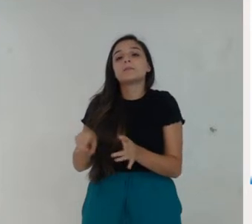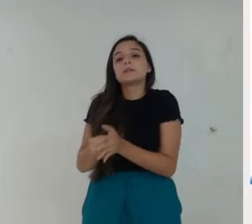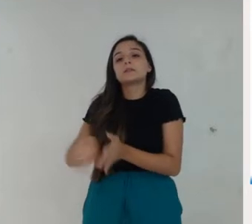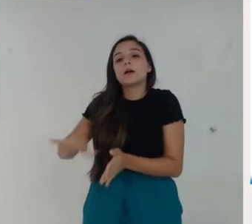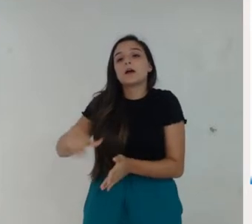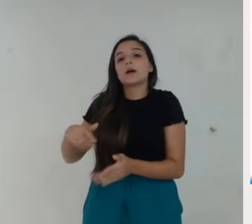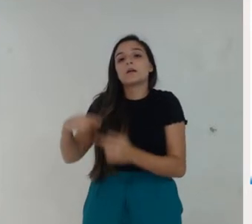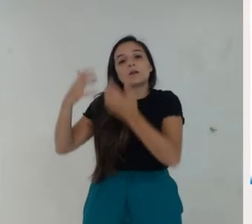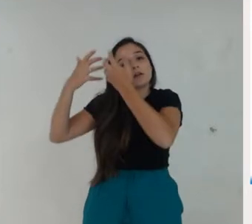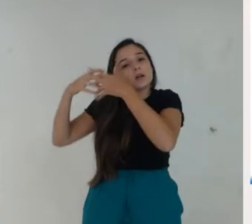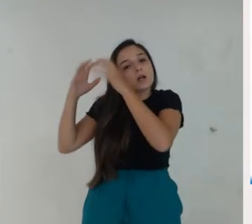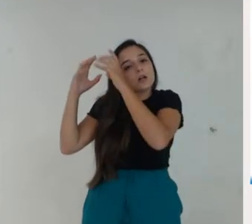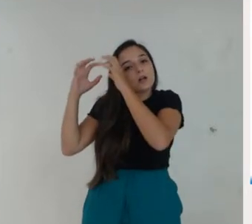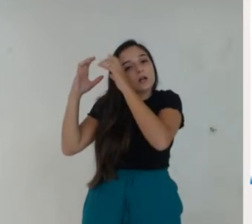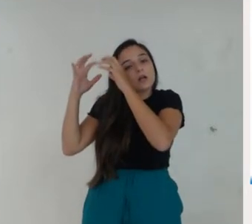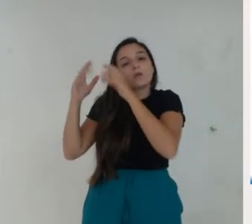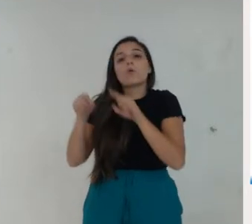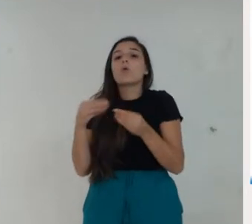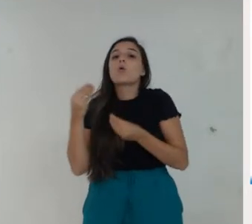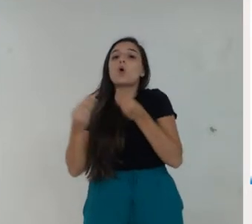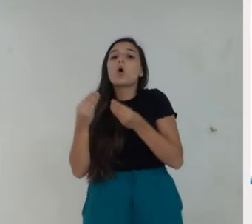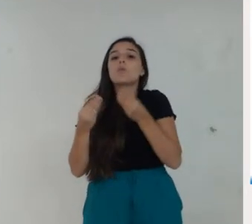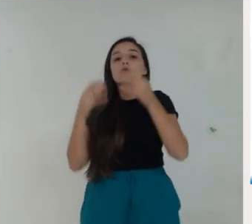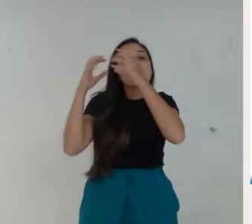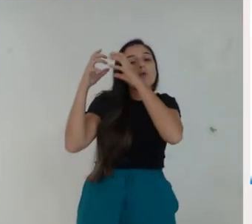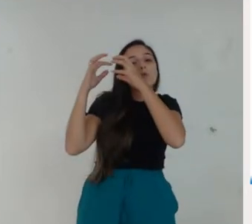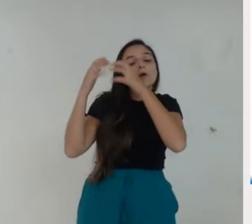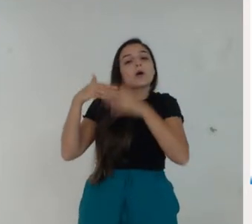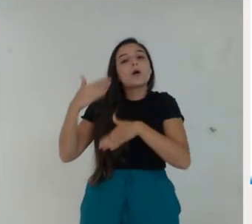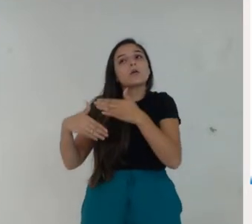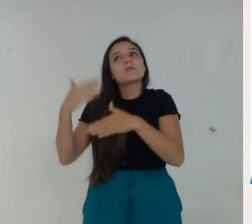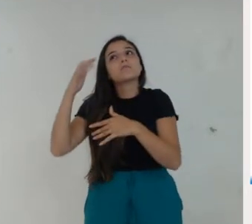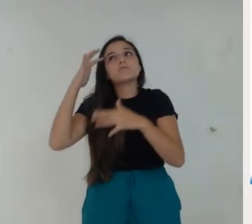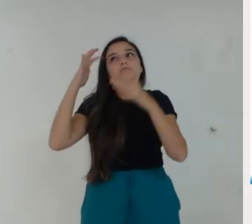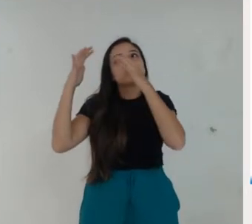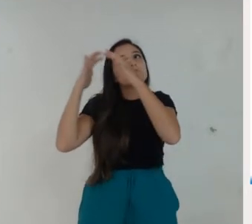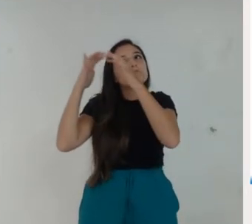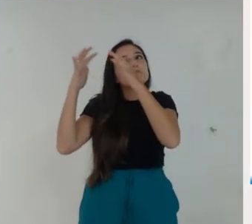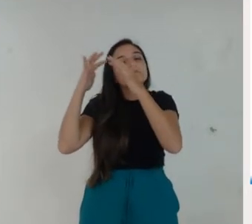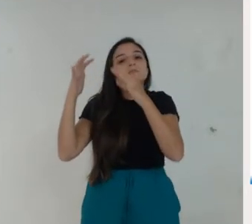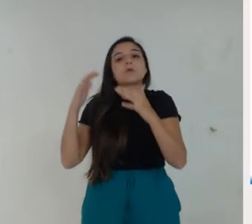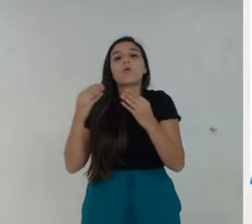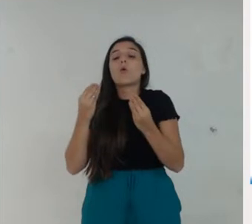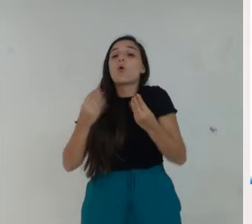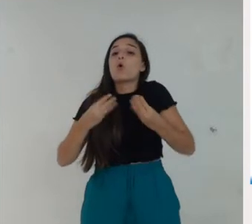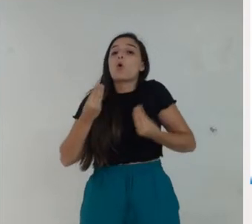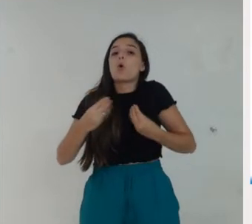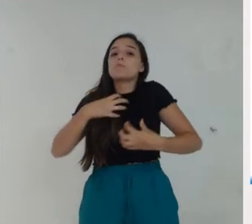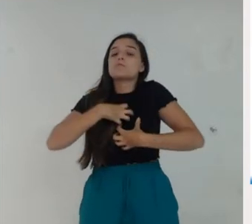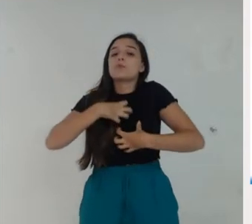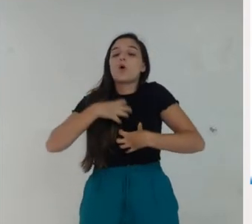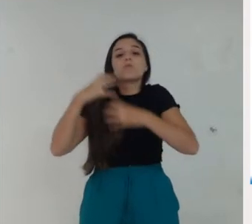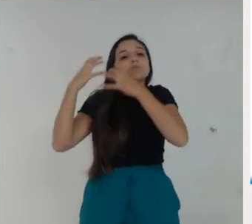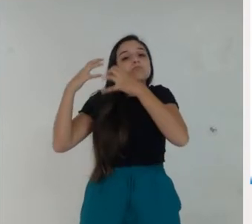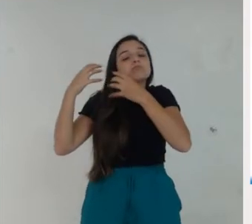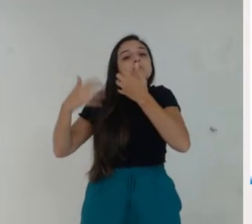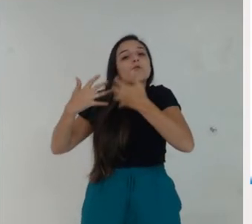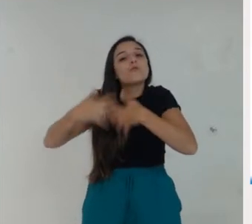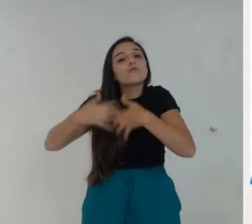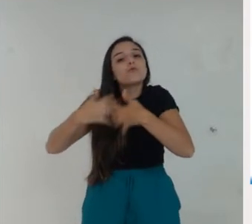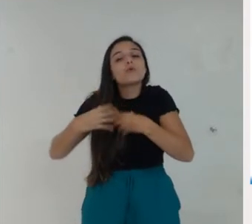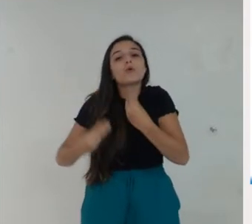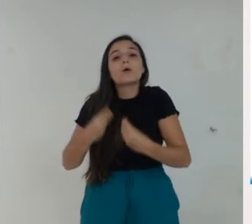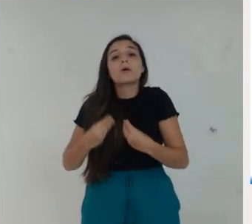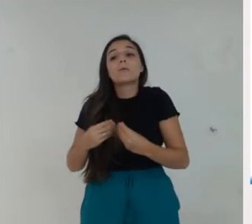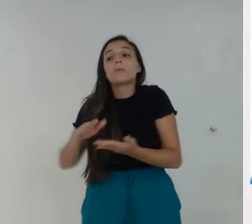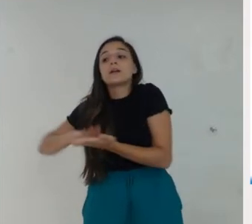que, inclusive, os processos cognitivos, as rotas cerebrais e o modo que o cérebro funciona em um processo tradutório e um